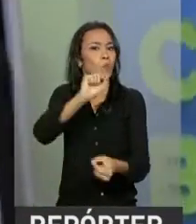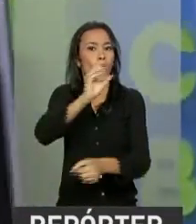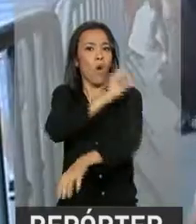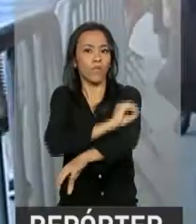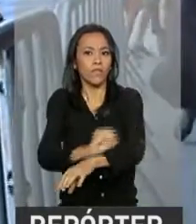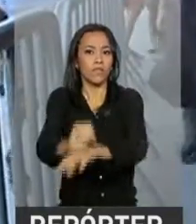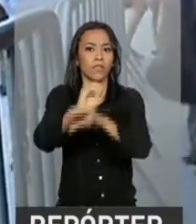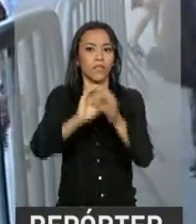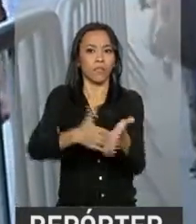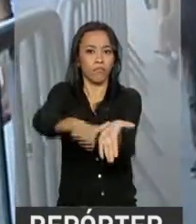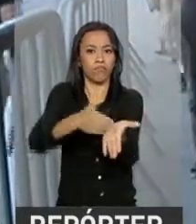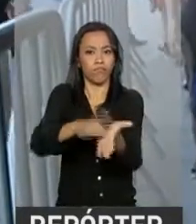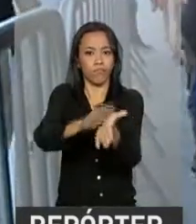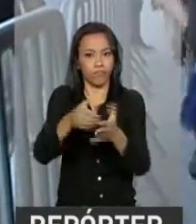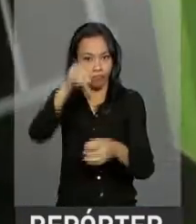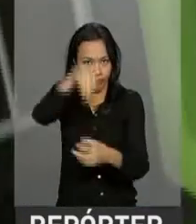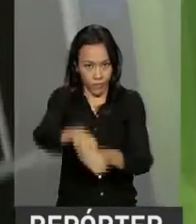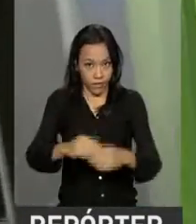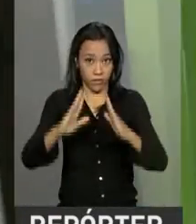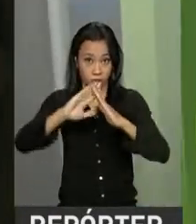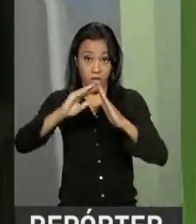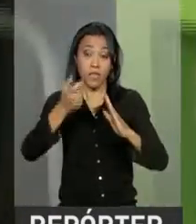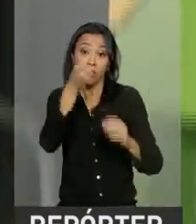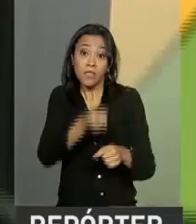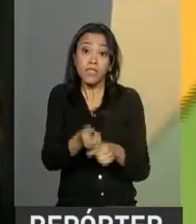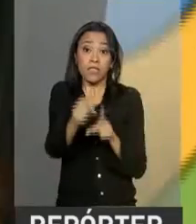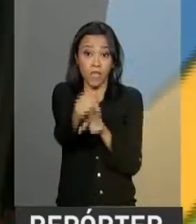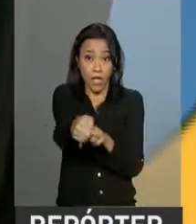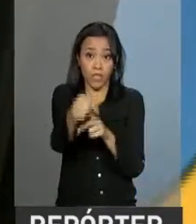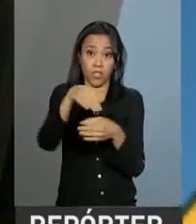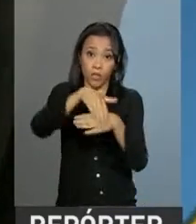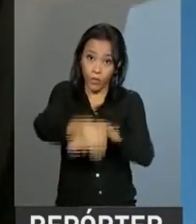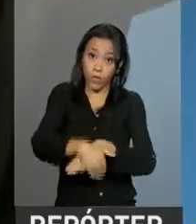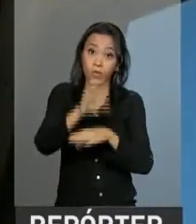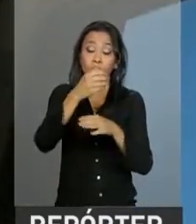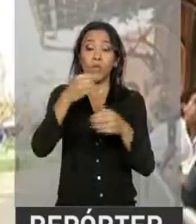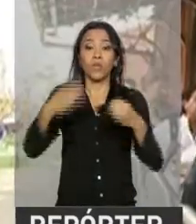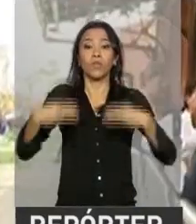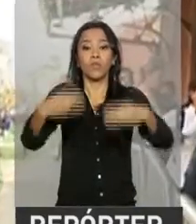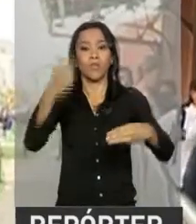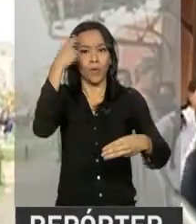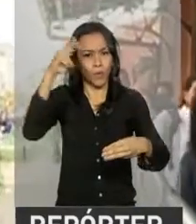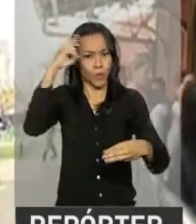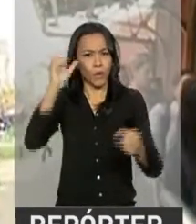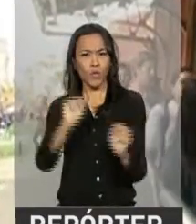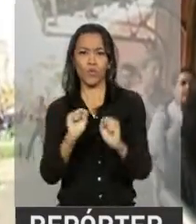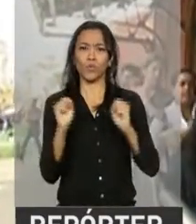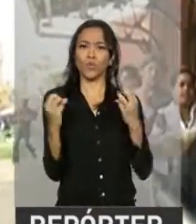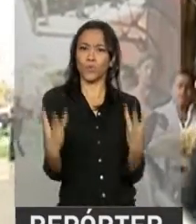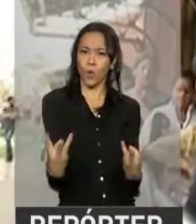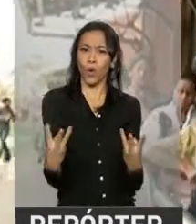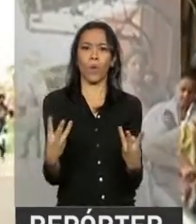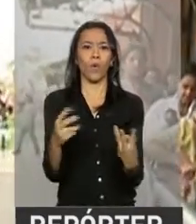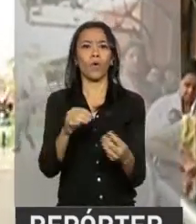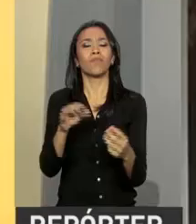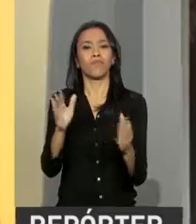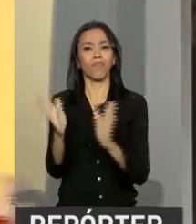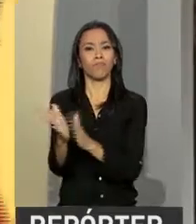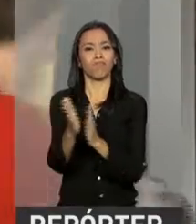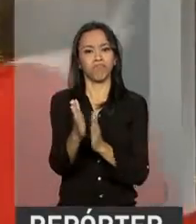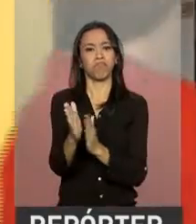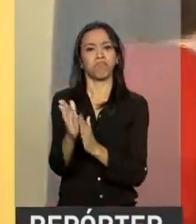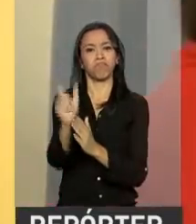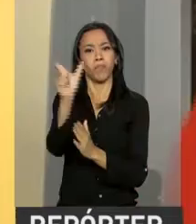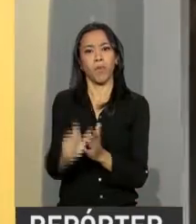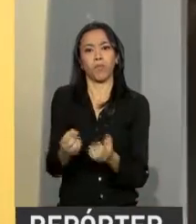grupo filhos do samba às sete horas da noite o ministério da cultura promove o show para sempre vinícius em homenagem à